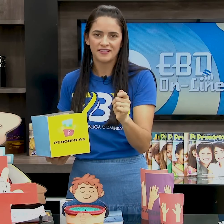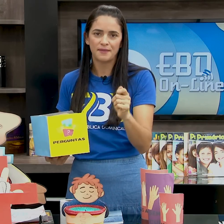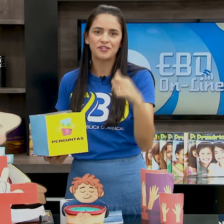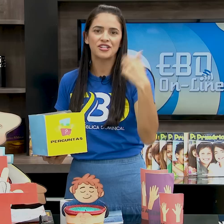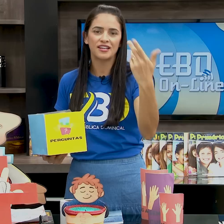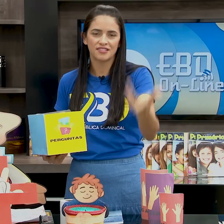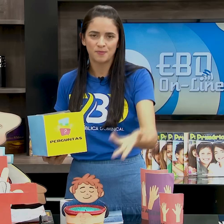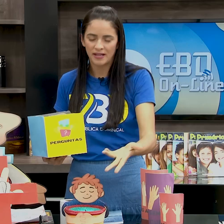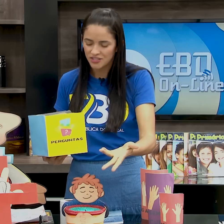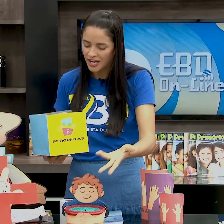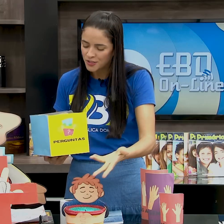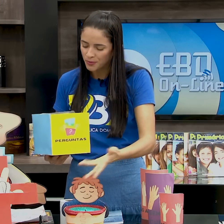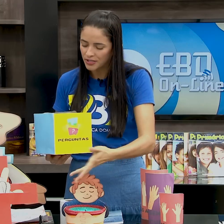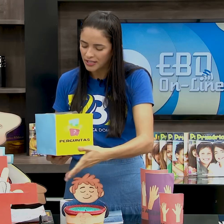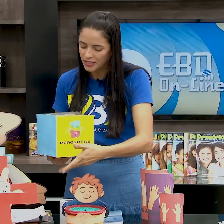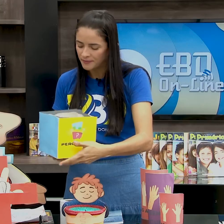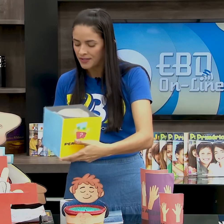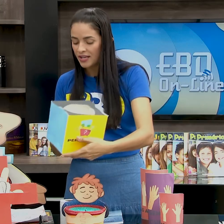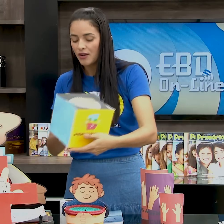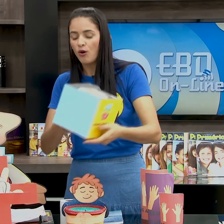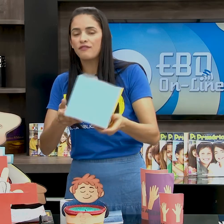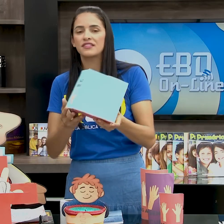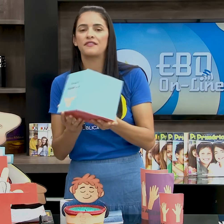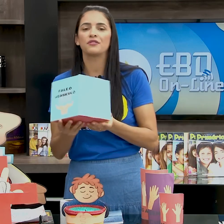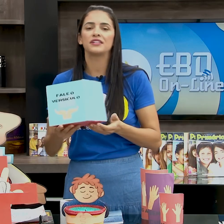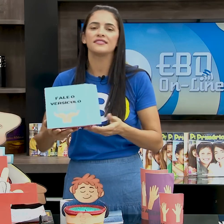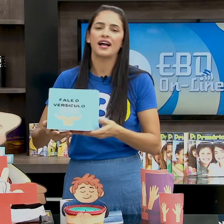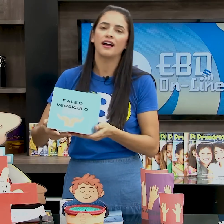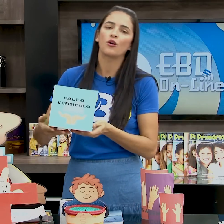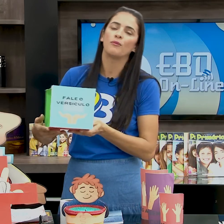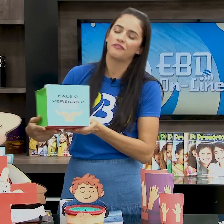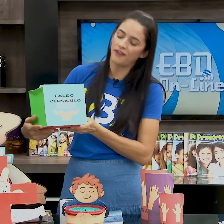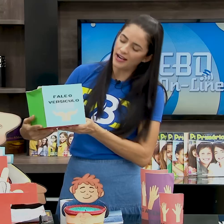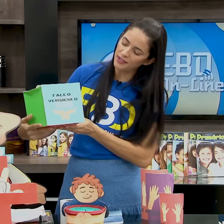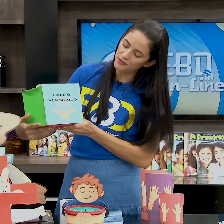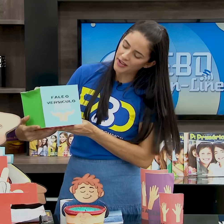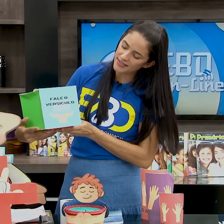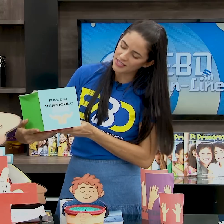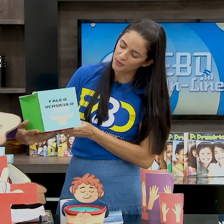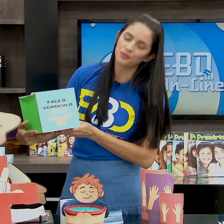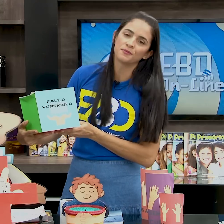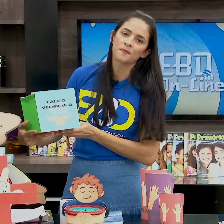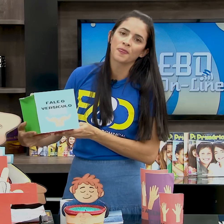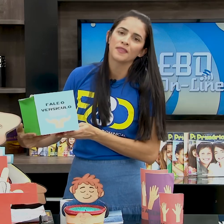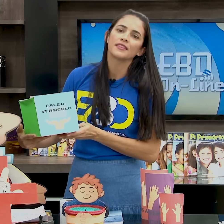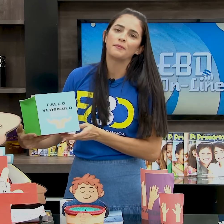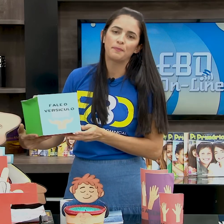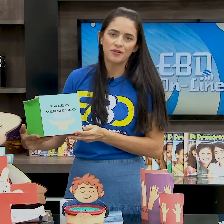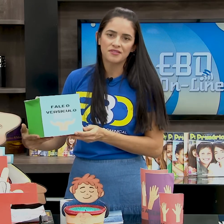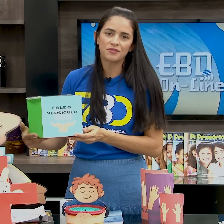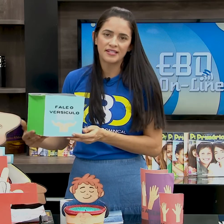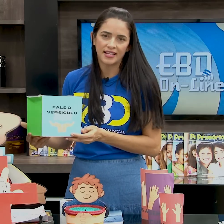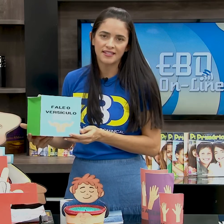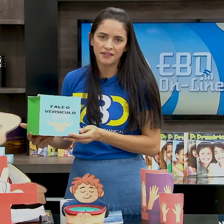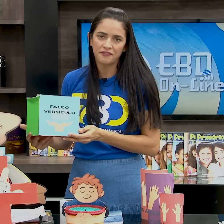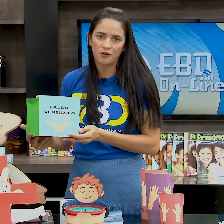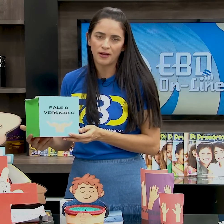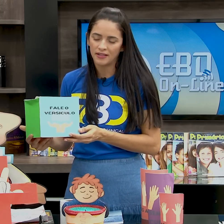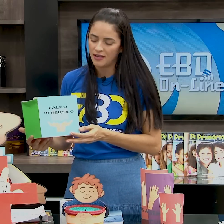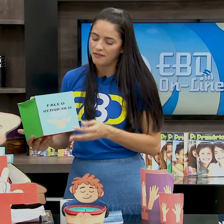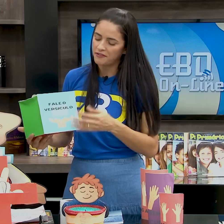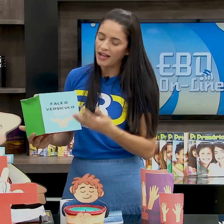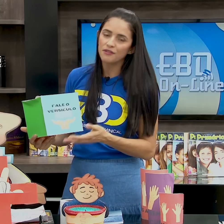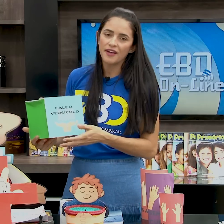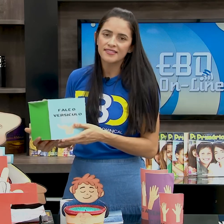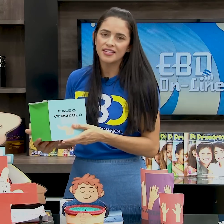fazer para as crianças para elas responderem ou você vai utilizar como fale o versículo também pode ser utilizada dessa